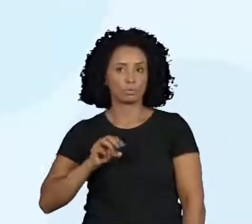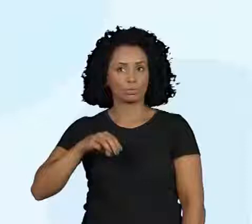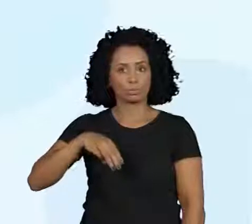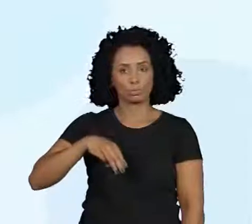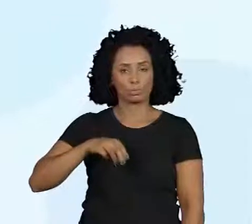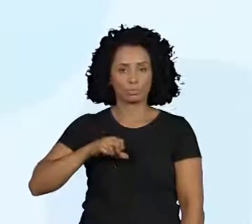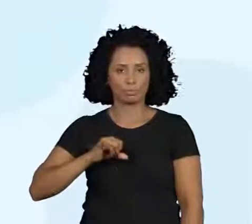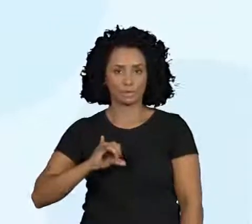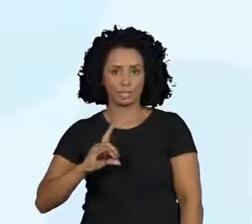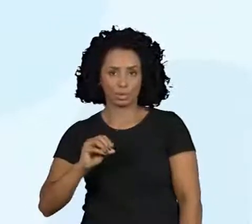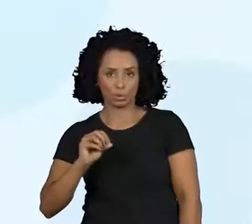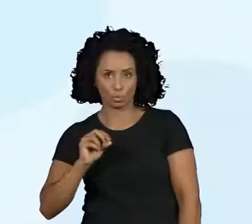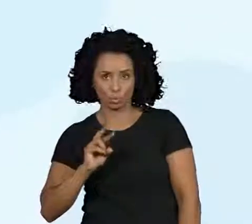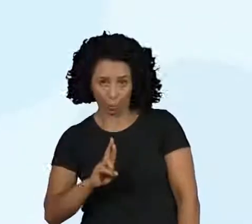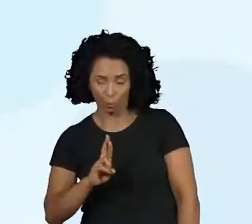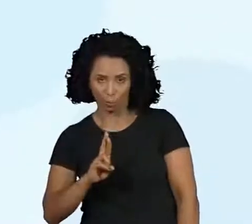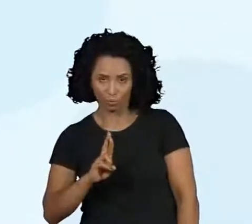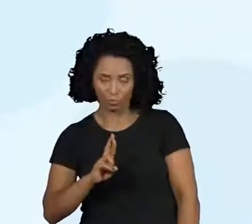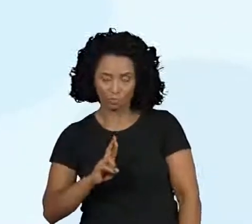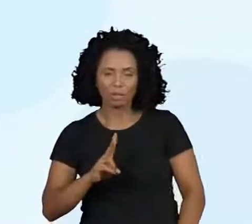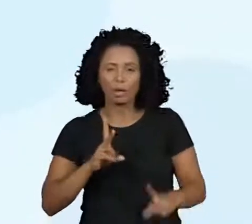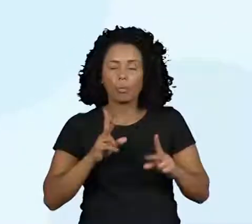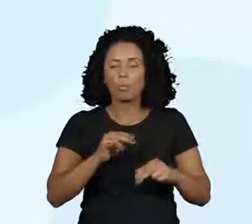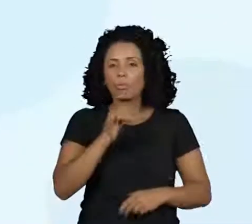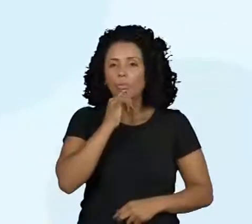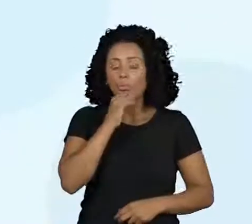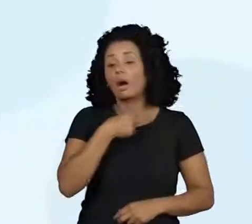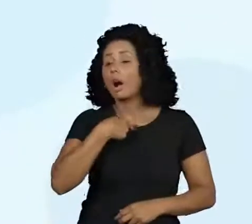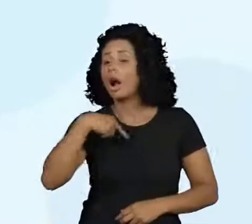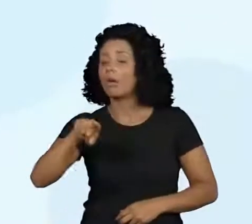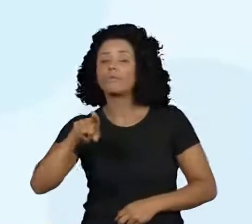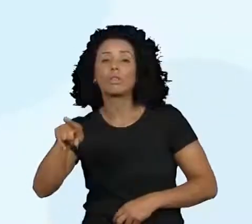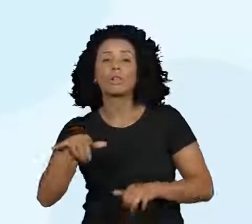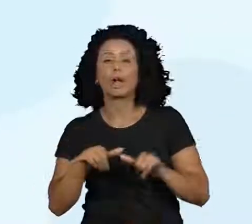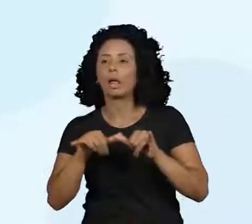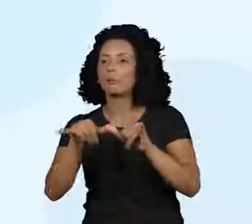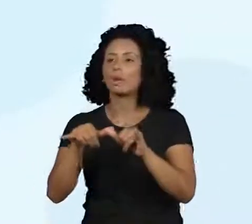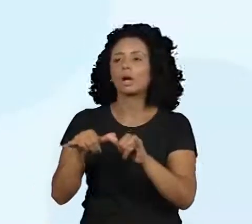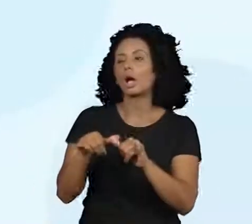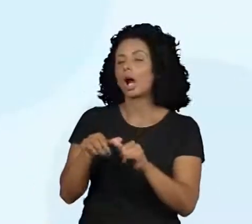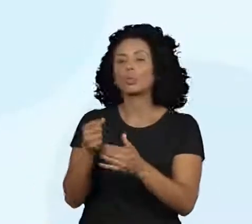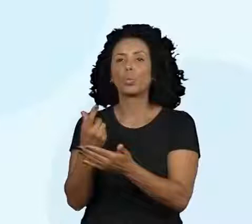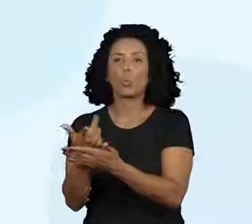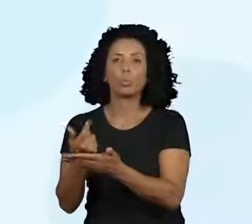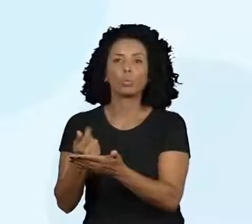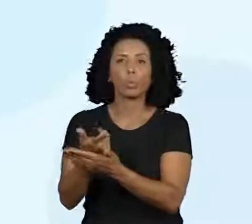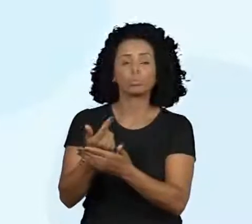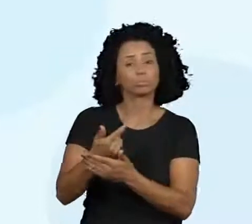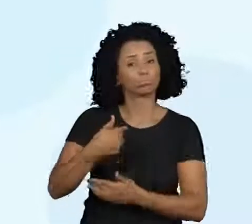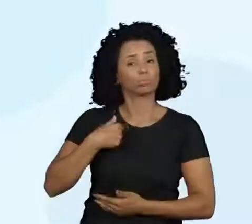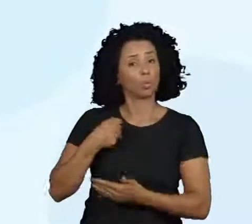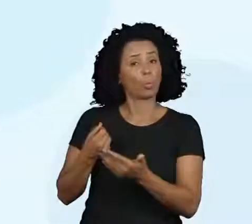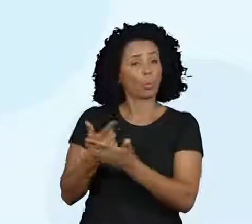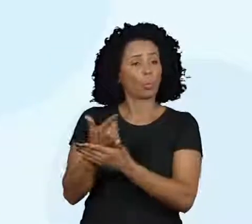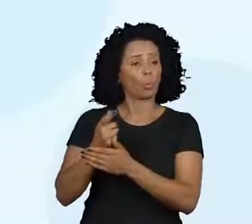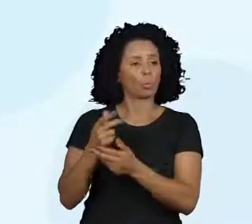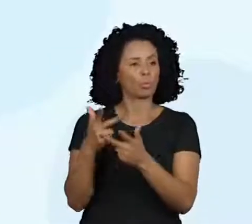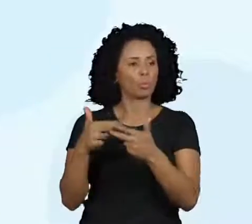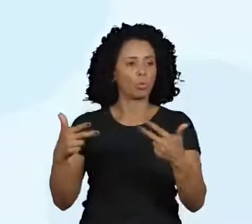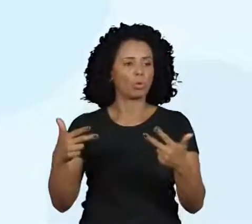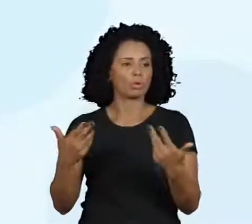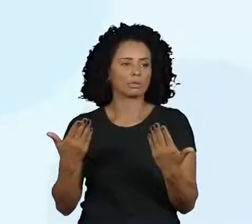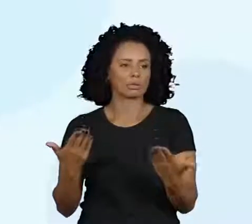e consome alguma coisa. A gente compra, consome essa coisa. A gente não produz o nosso alimento. A